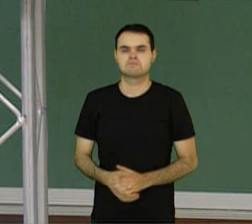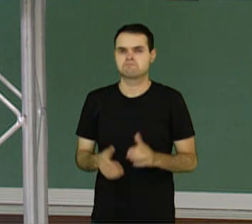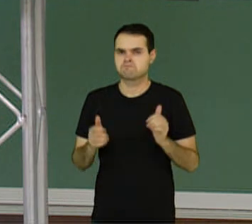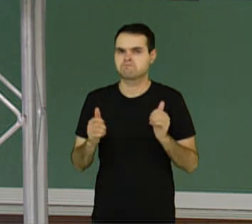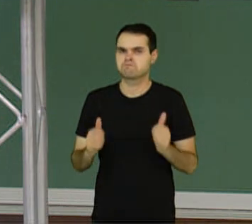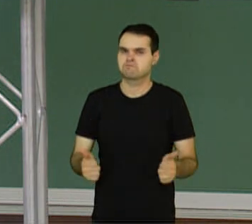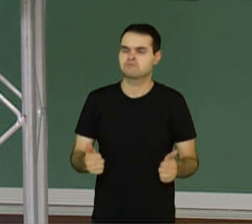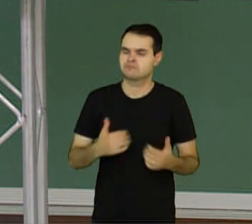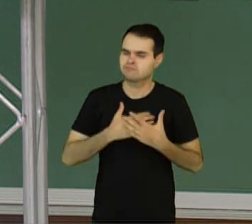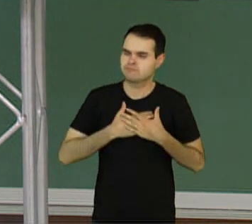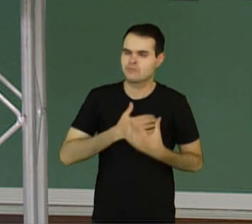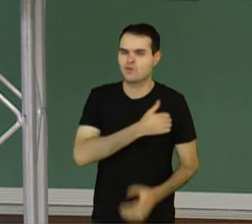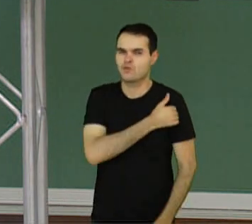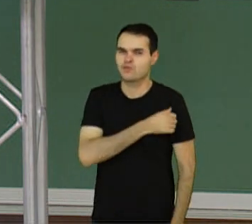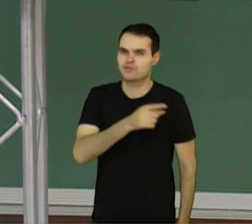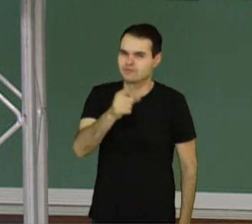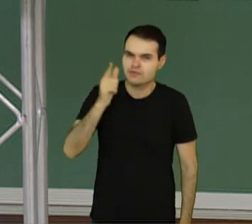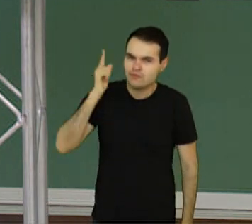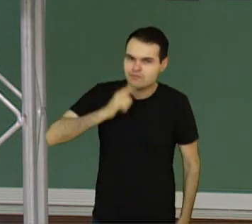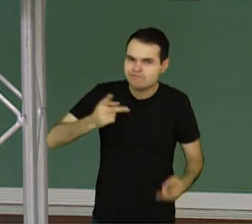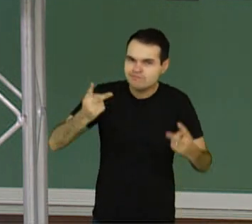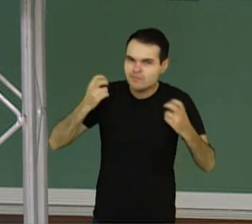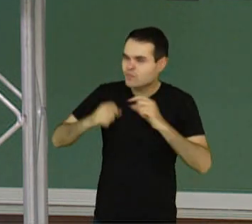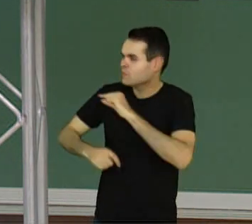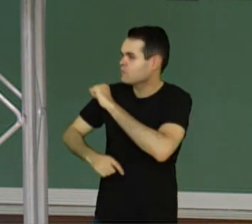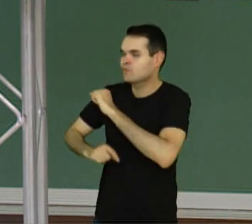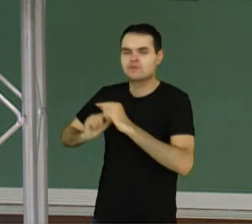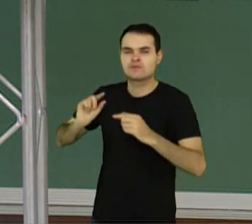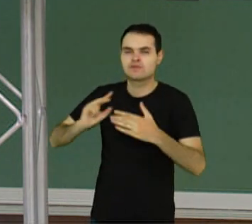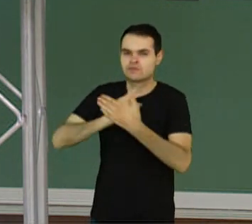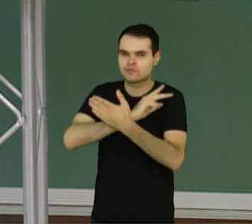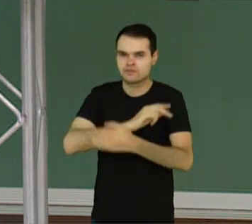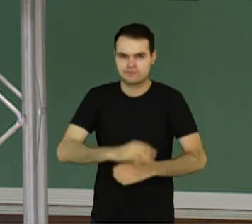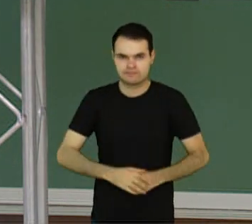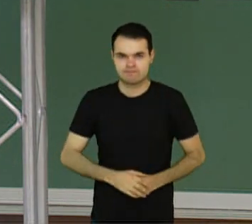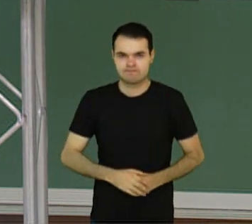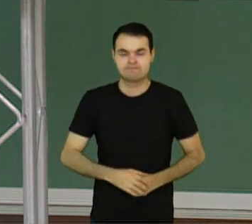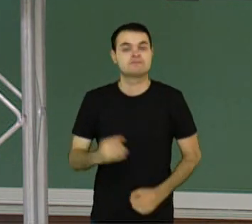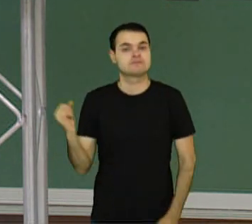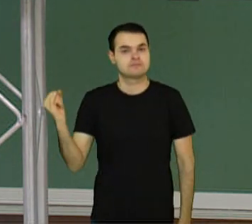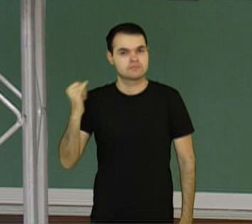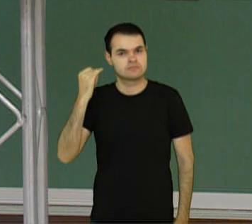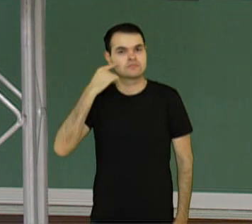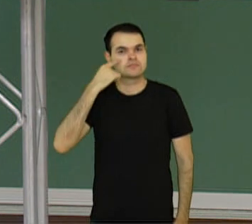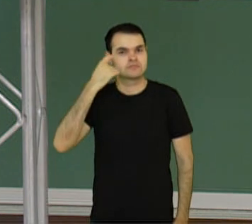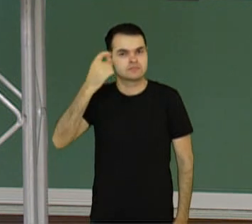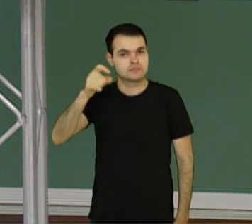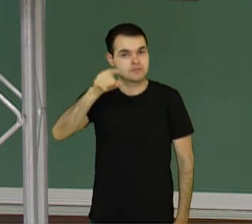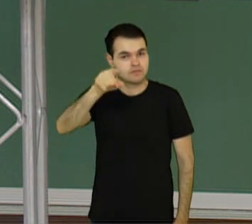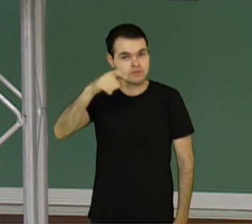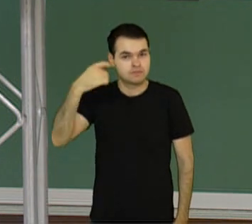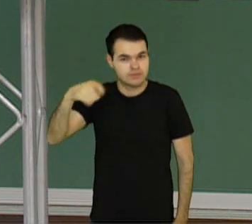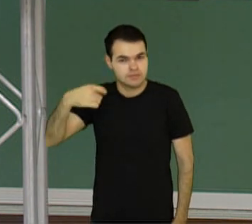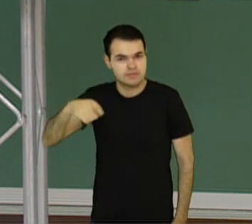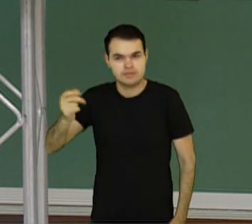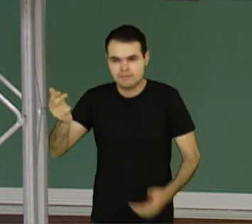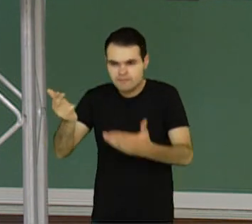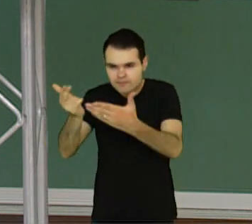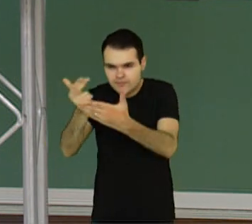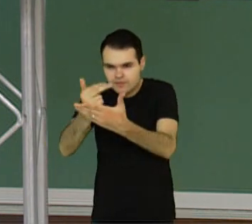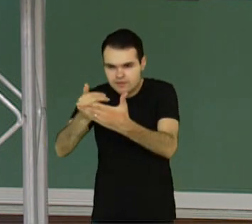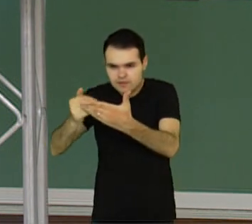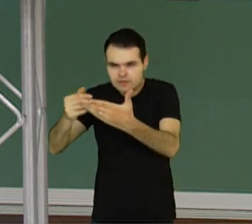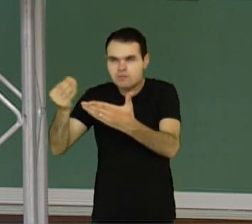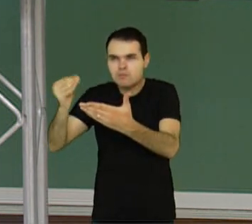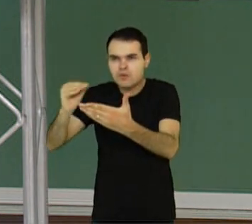Vamos lá então, querido aluno, para que você consiga observar o que está ocorrendo. É importante, é interessante, às vezes você fazer o desenho e nessa